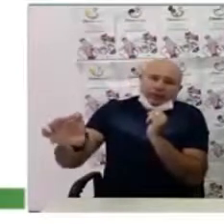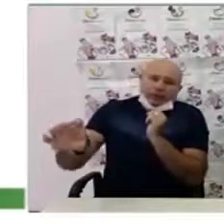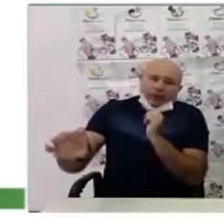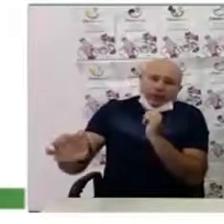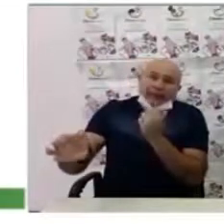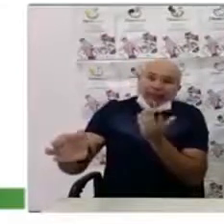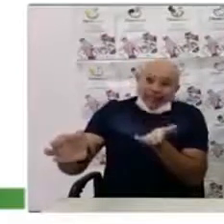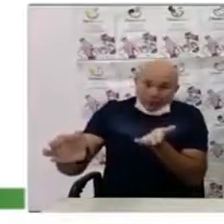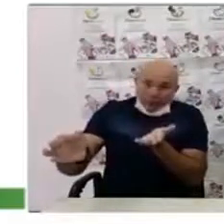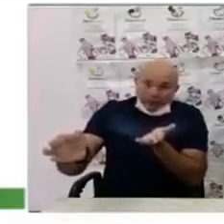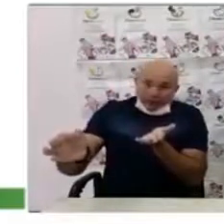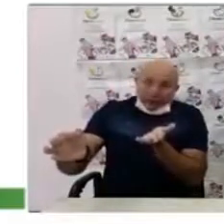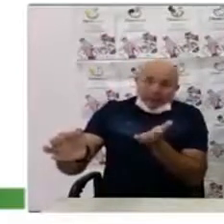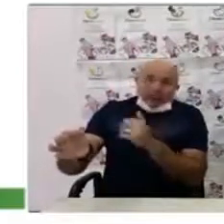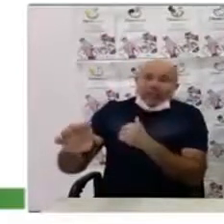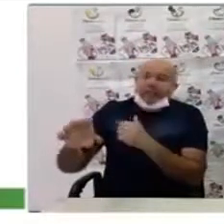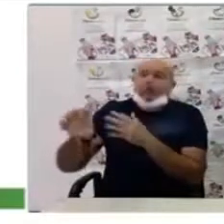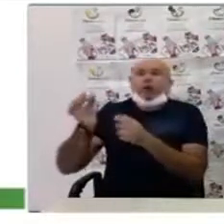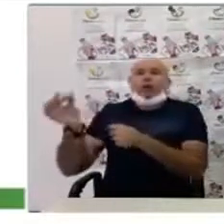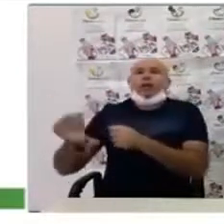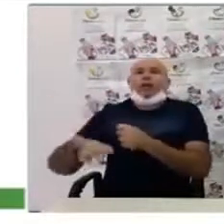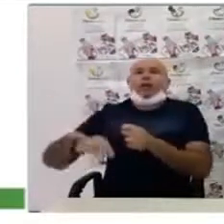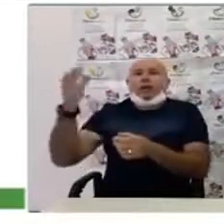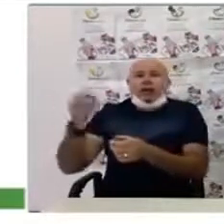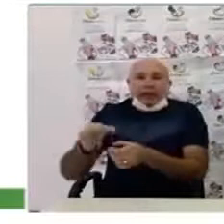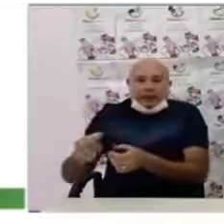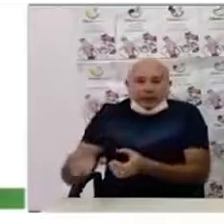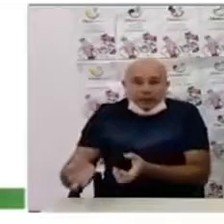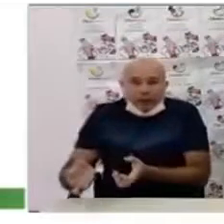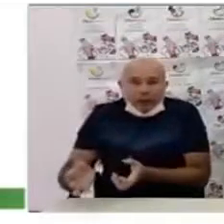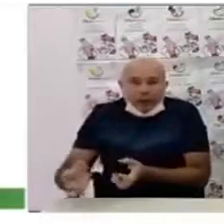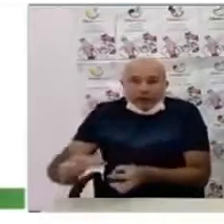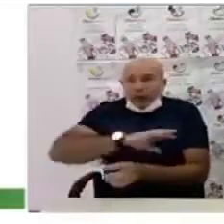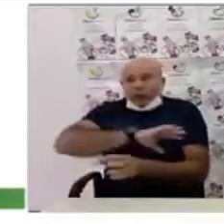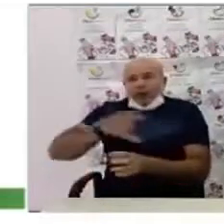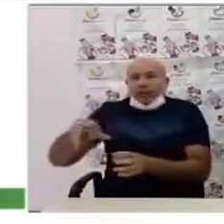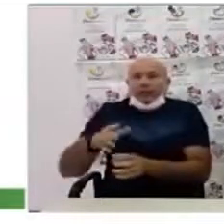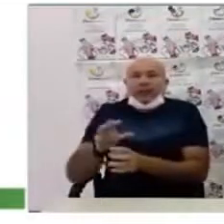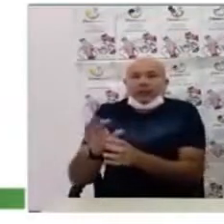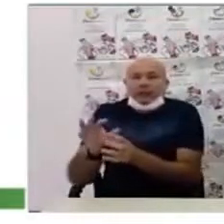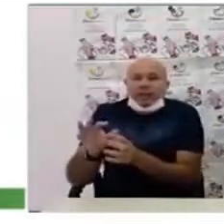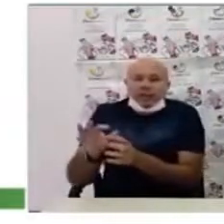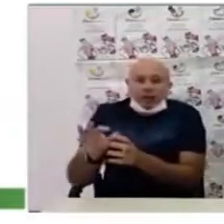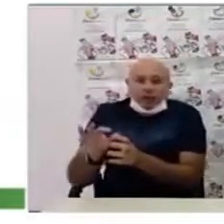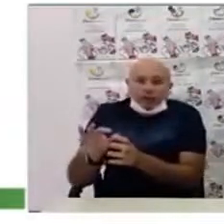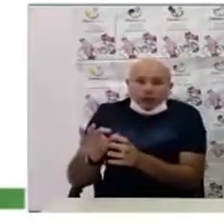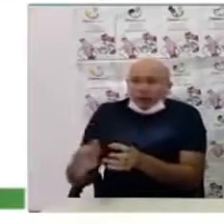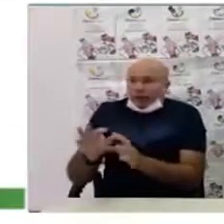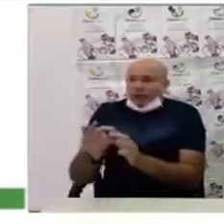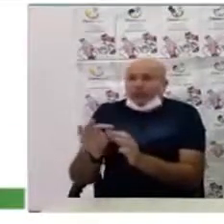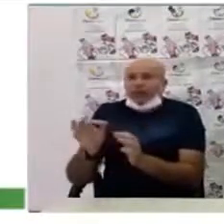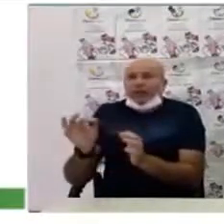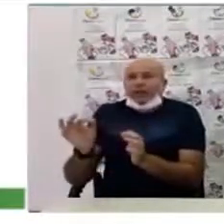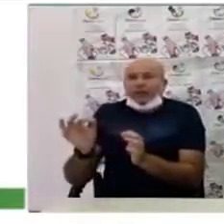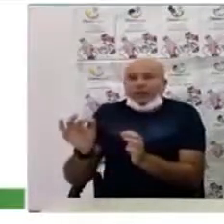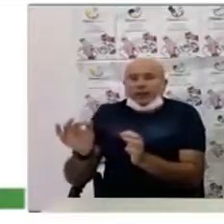palito de picolé limpo, de preferência, não vai terminar de chupar o picolé e já jogar lá dentro, por favor, que aí contamina aí o experimento todinho, né? Então você